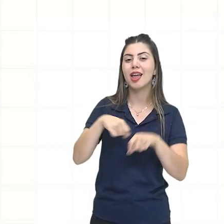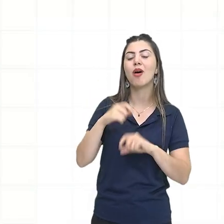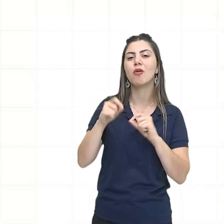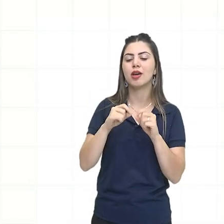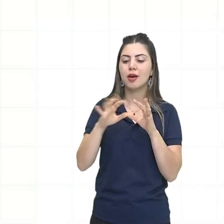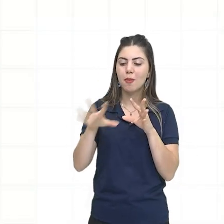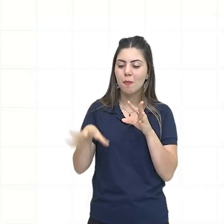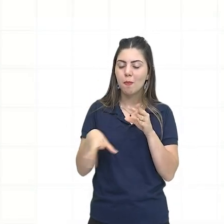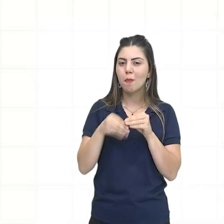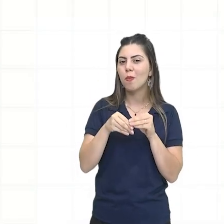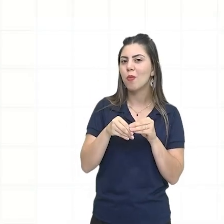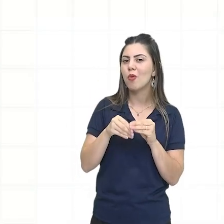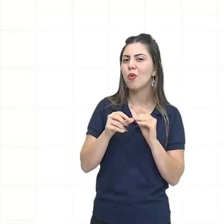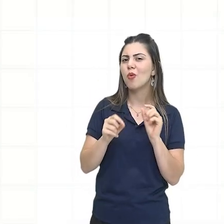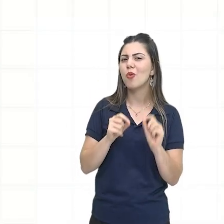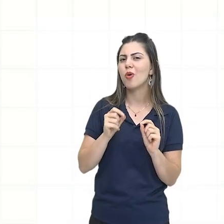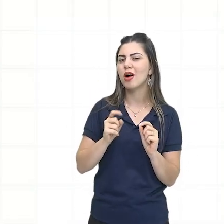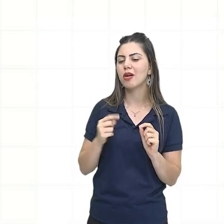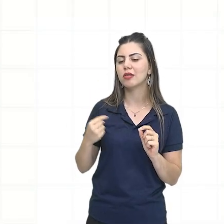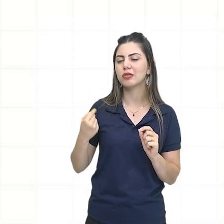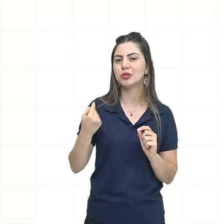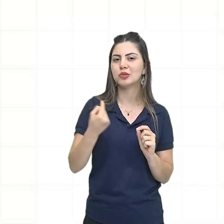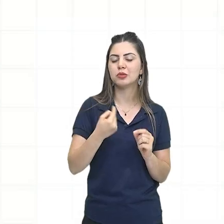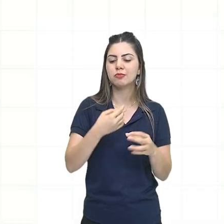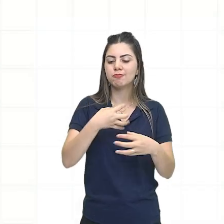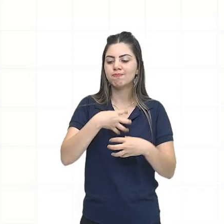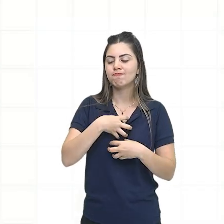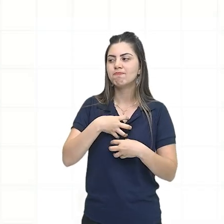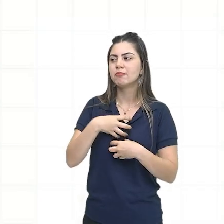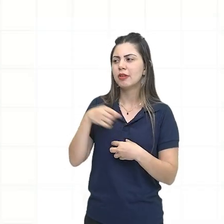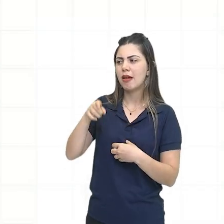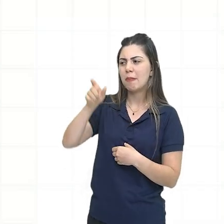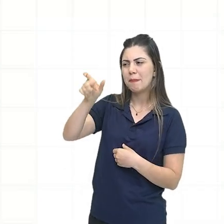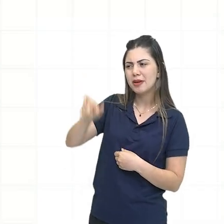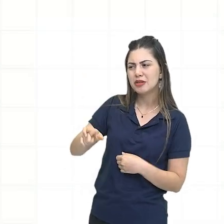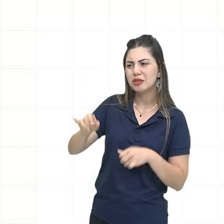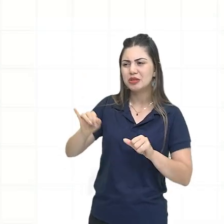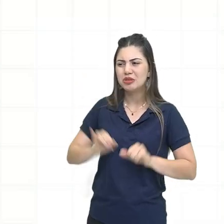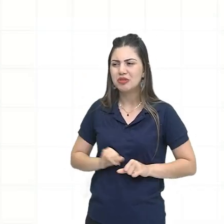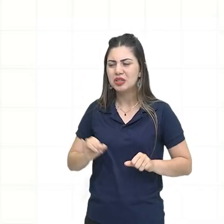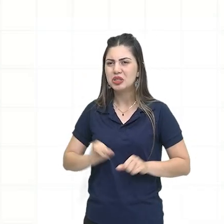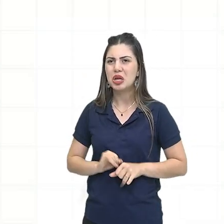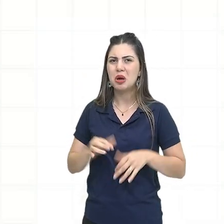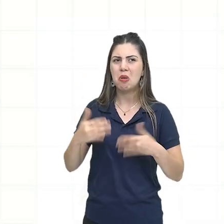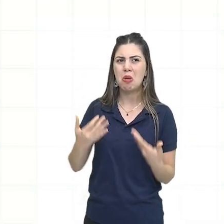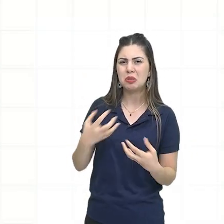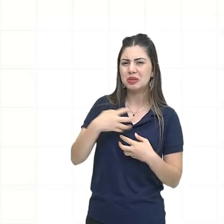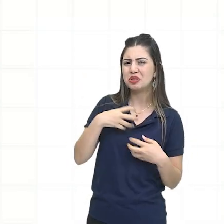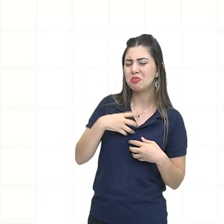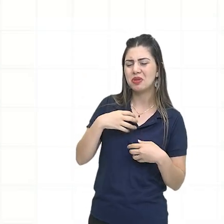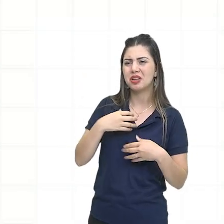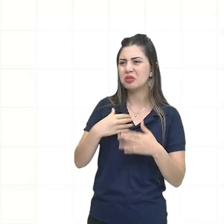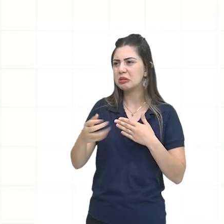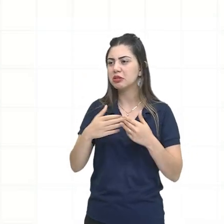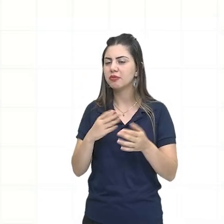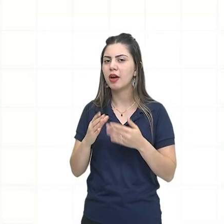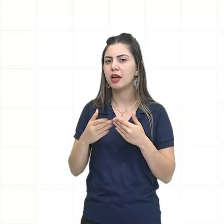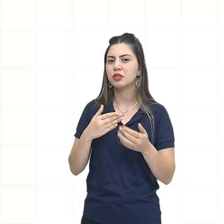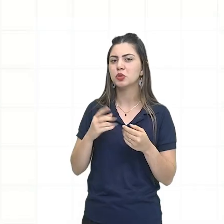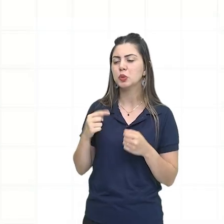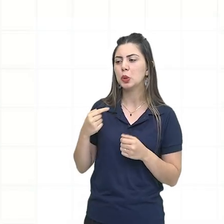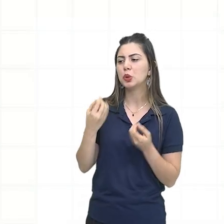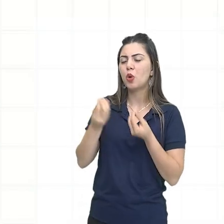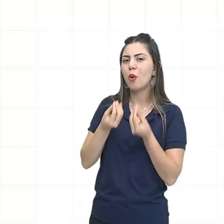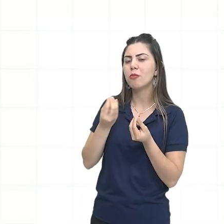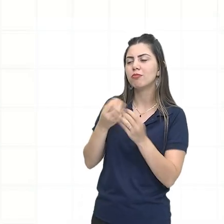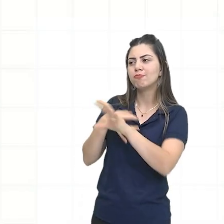soma na nossa capacidade de nos colocarmos no lugar do outro, na nossa capacidade